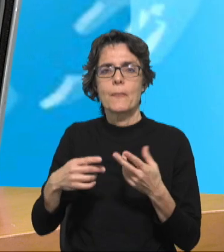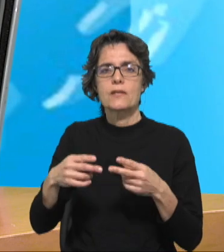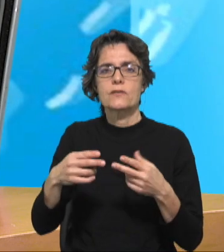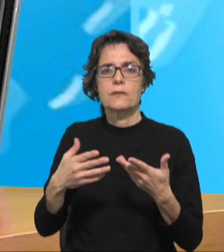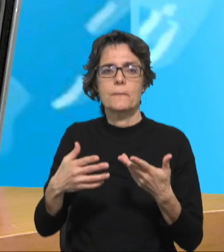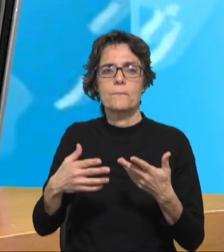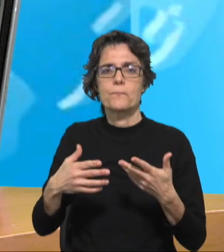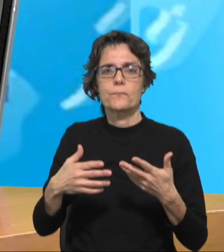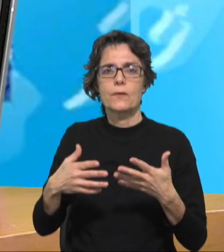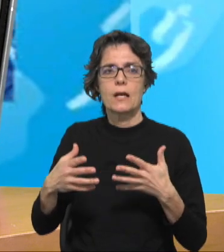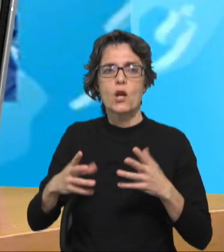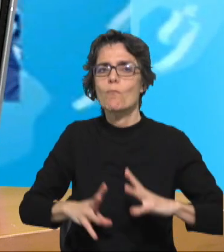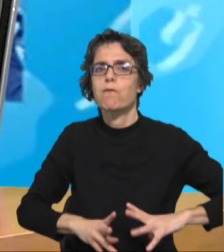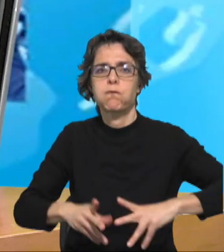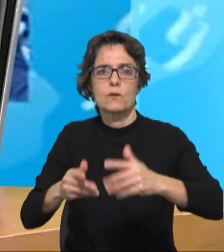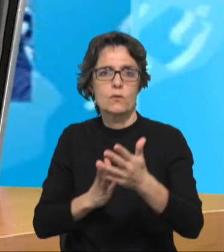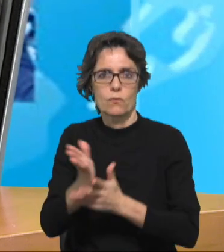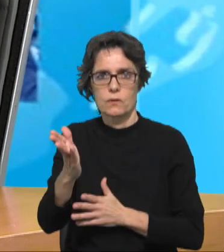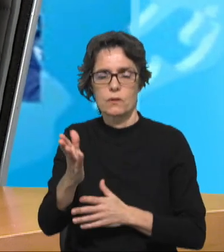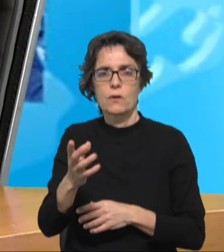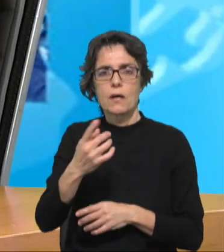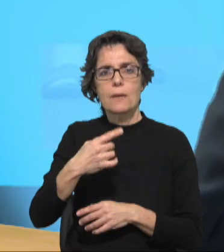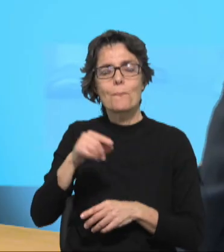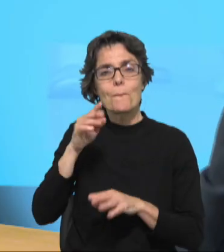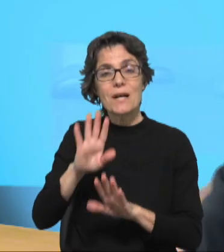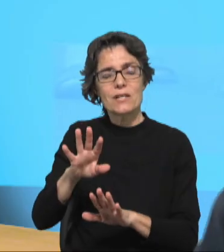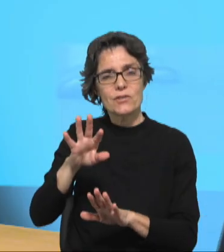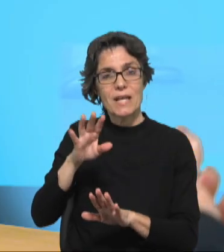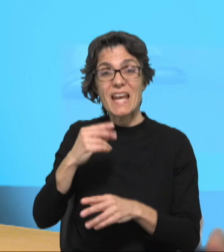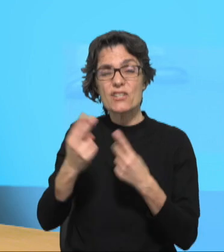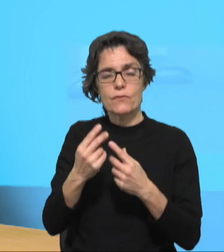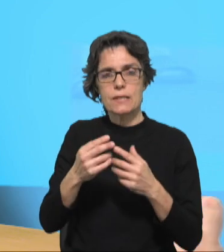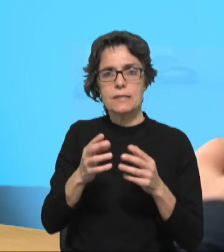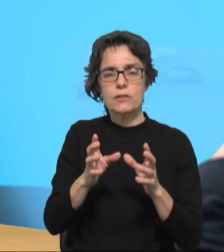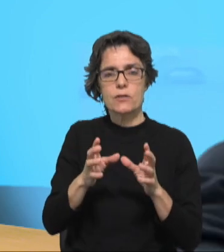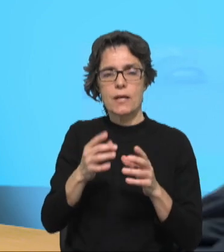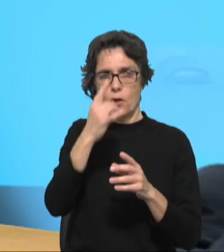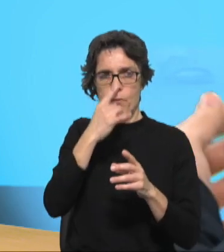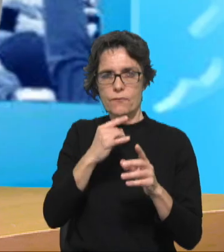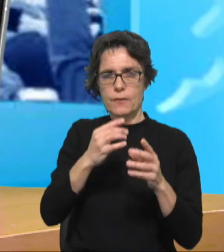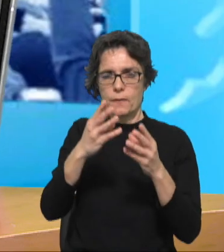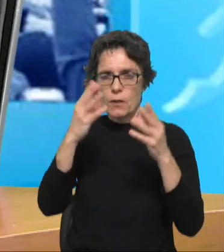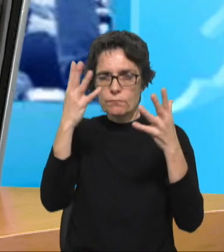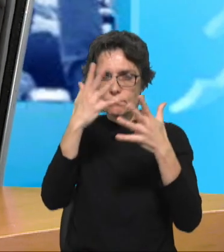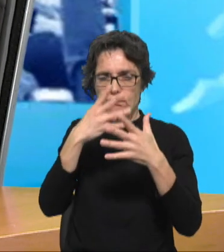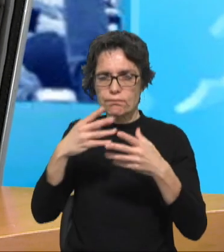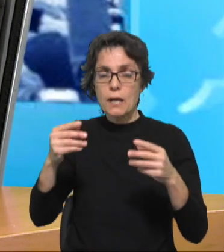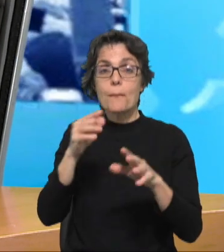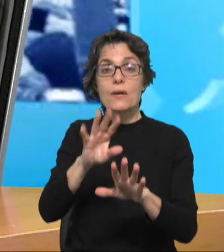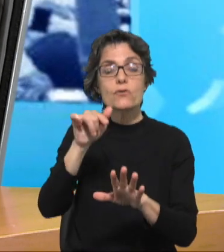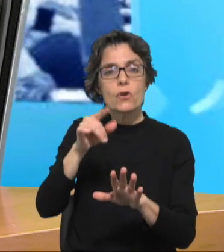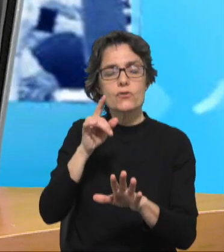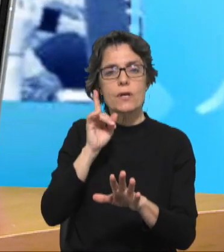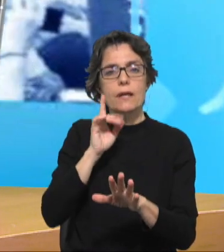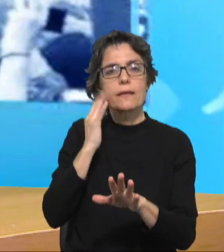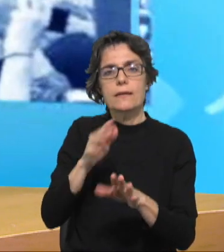acho que o que é fundamental é manter-se a identidade. E isso a defesa nunca perdeu e procurou sempre defender essa identidade da